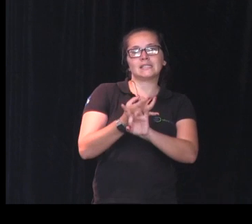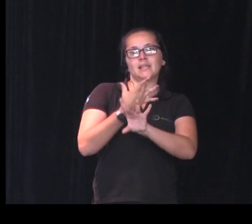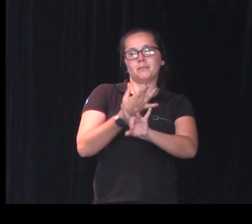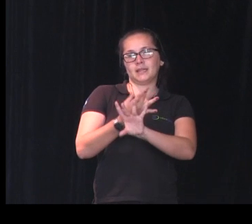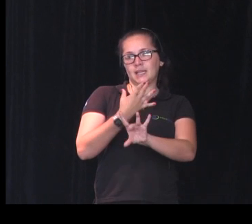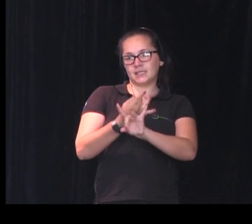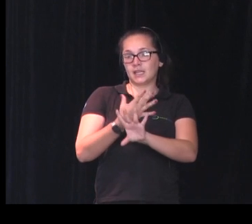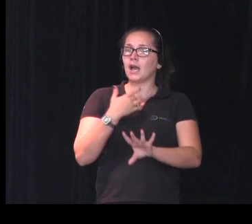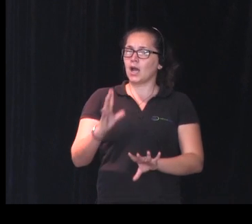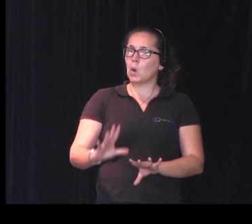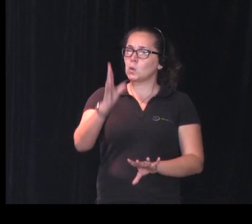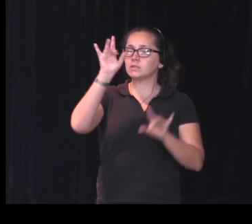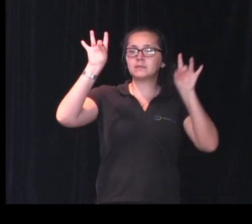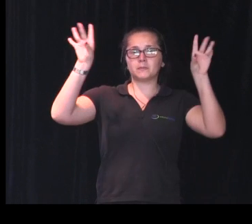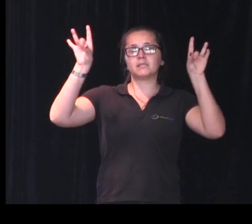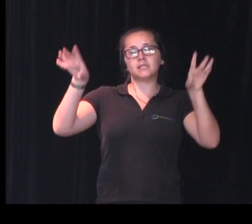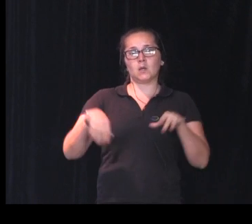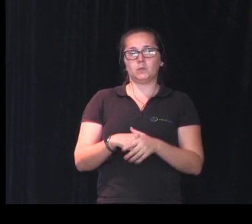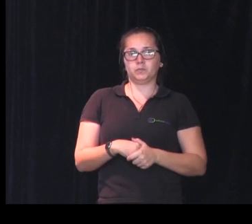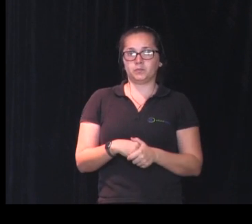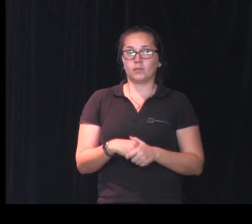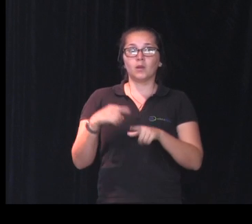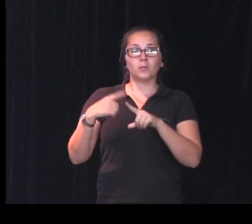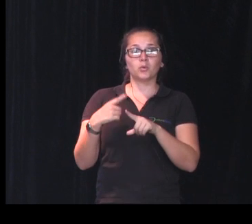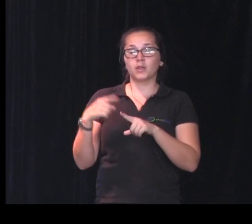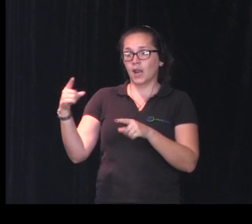da independência. Um fenômeno bastante especial,